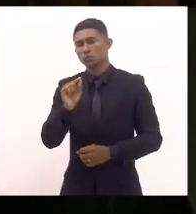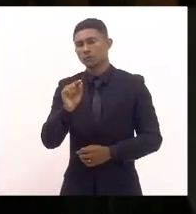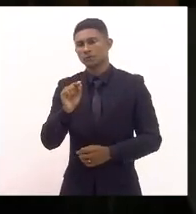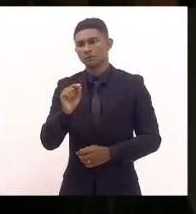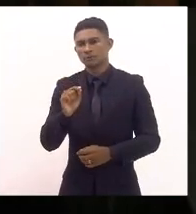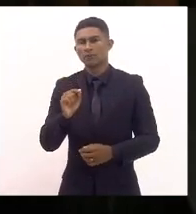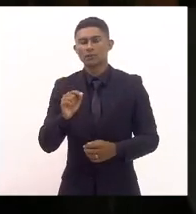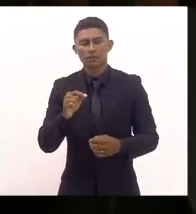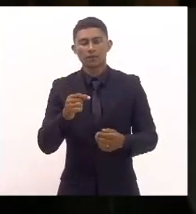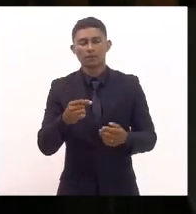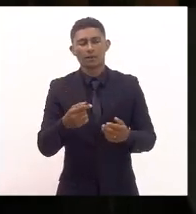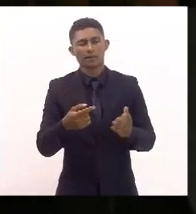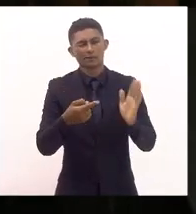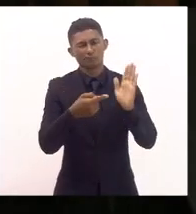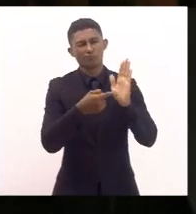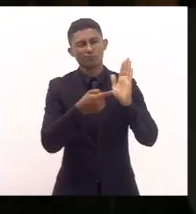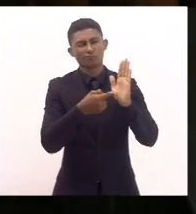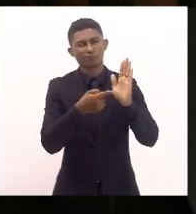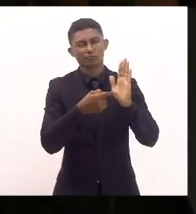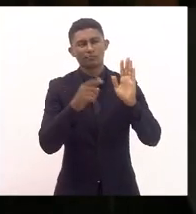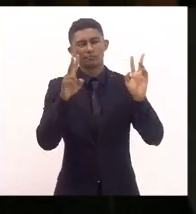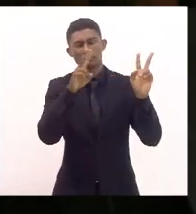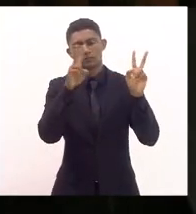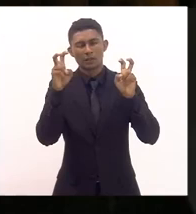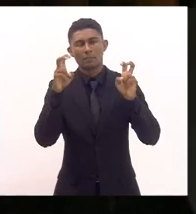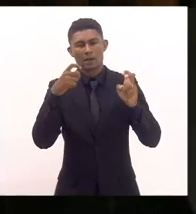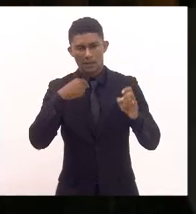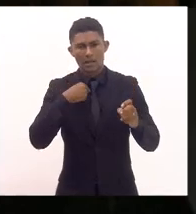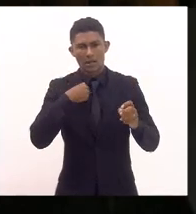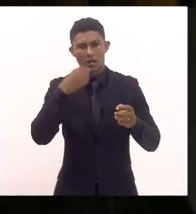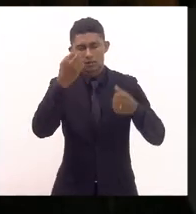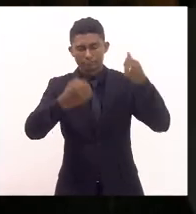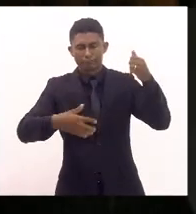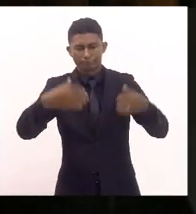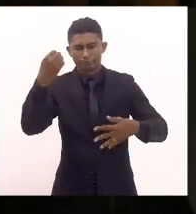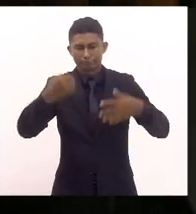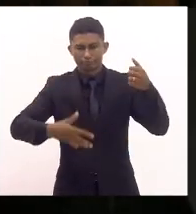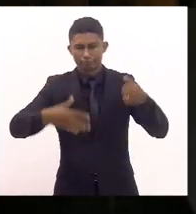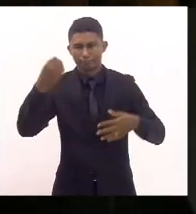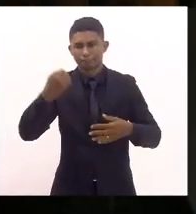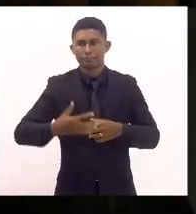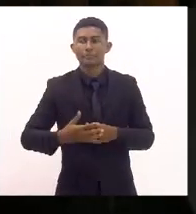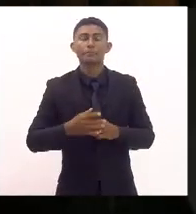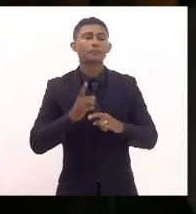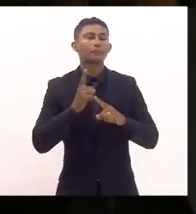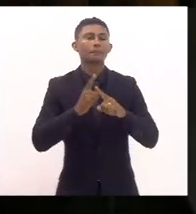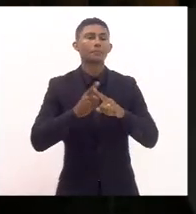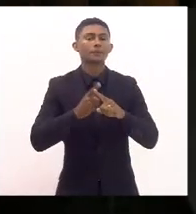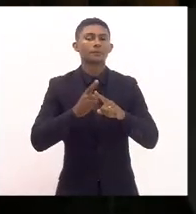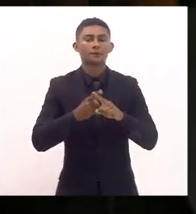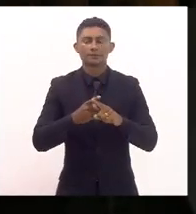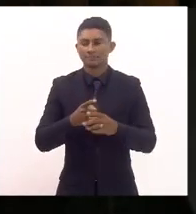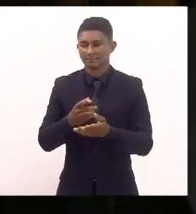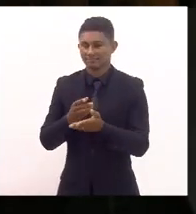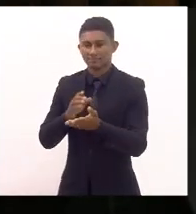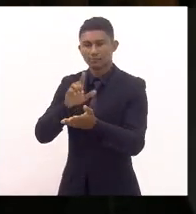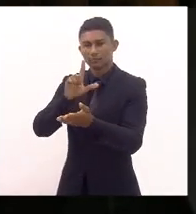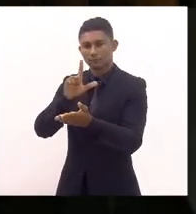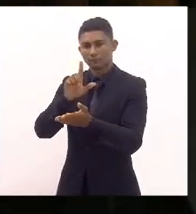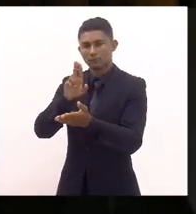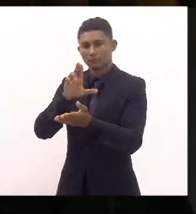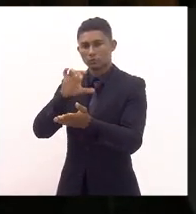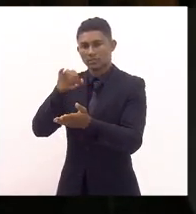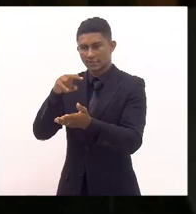discorrer sobre esse tema é porque deputada Lucinha